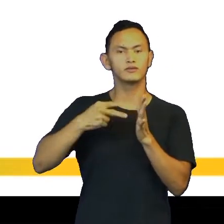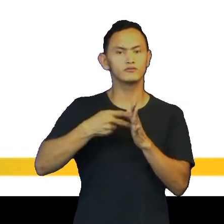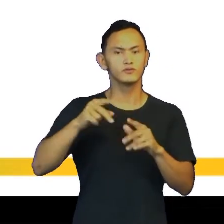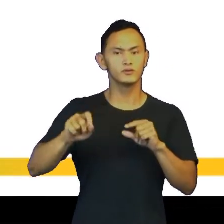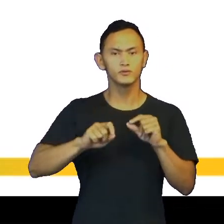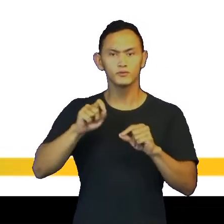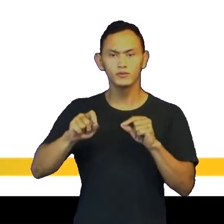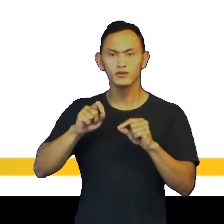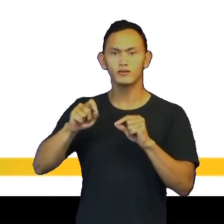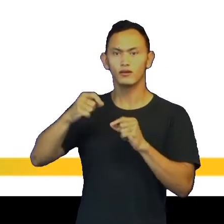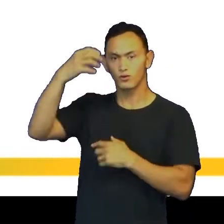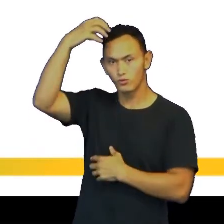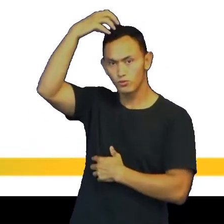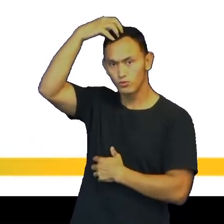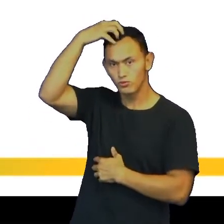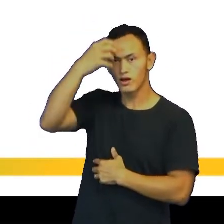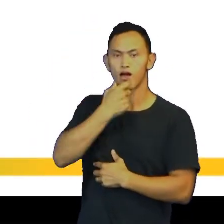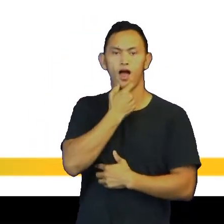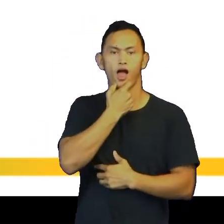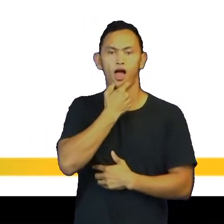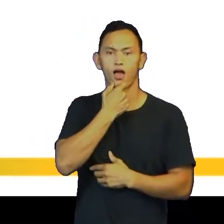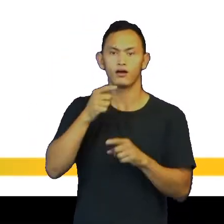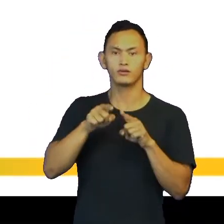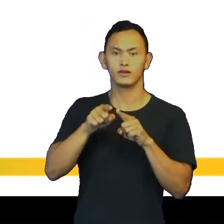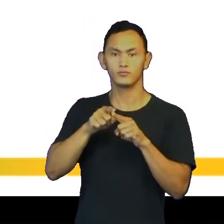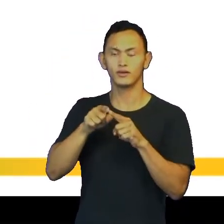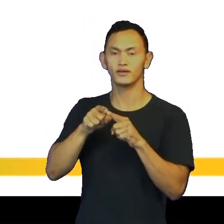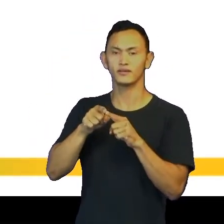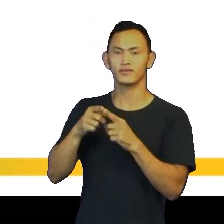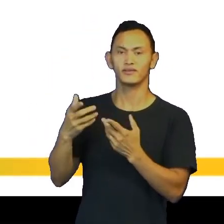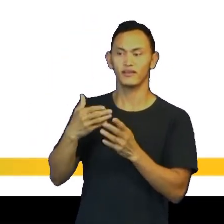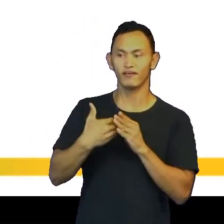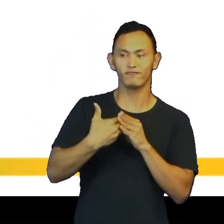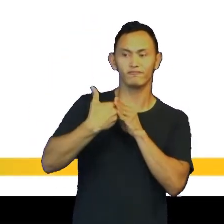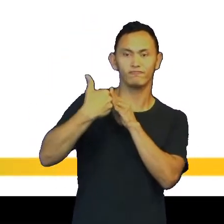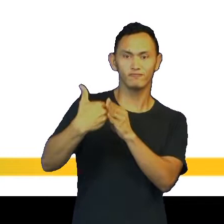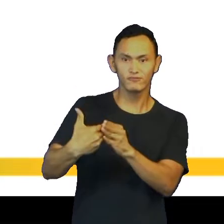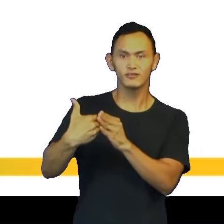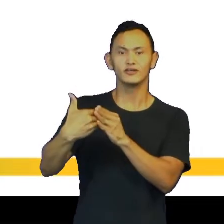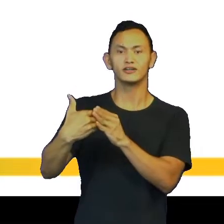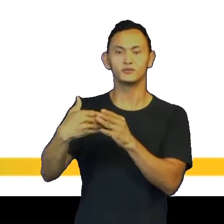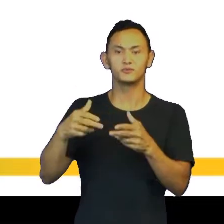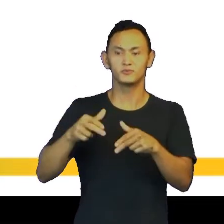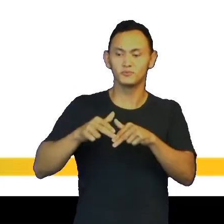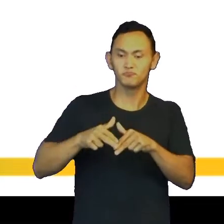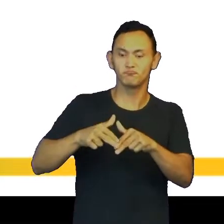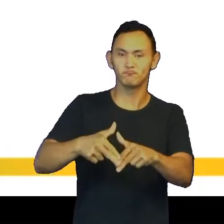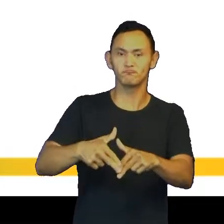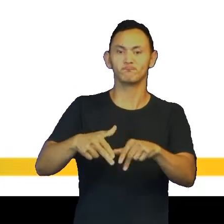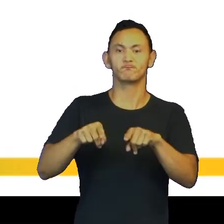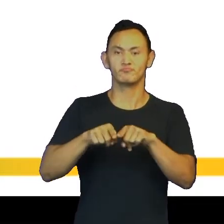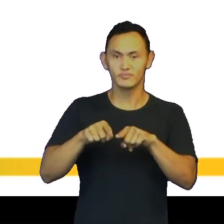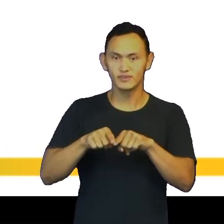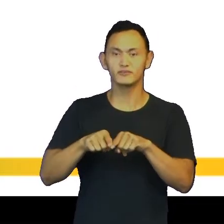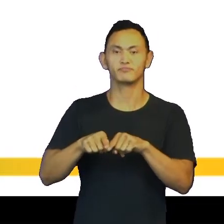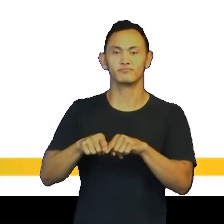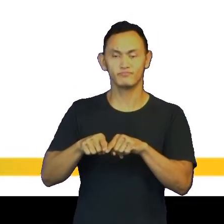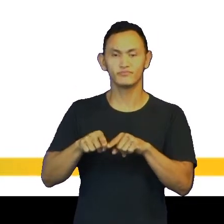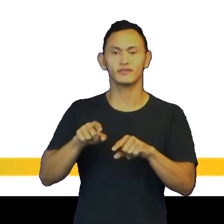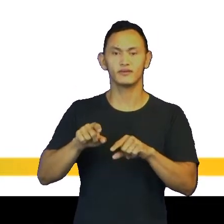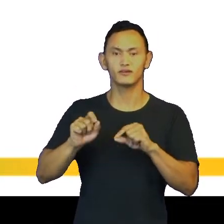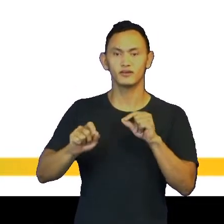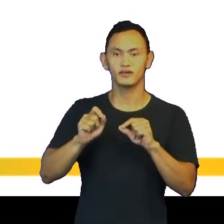susto da Coroa inglesa carregando né os nativos nas costas como se ele tivessem levando né acendendo